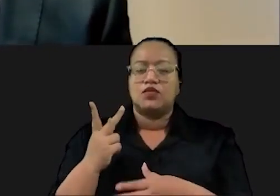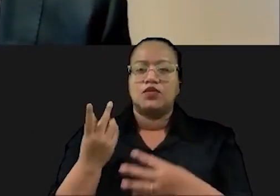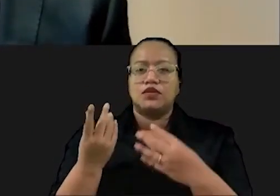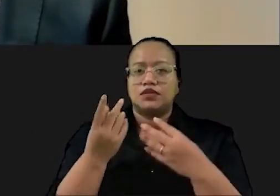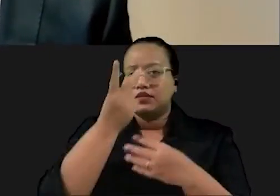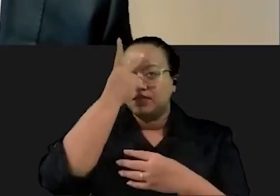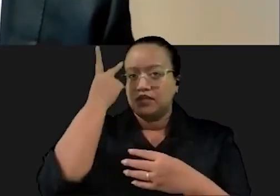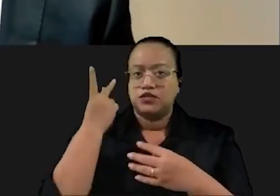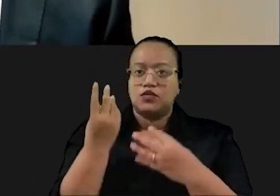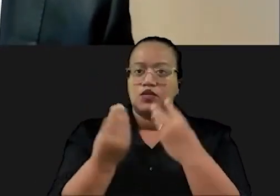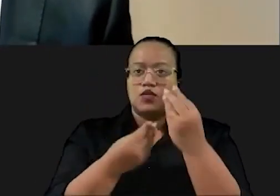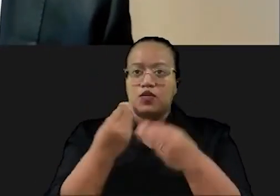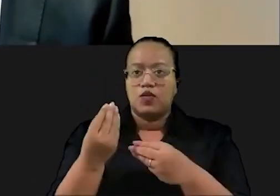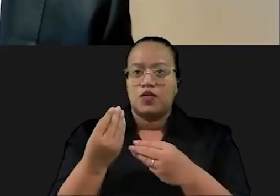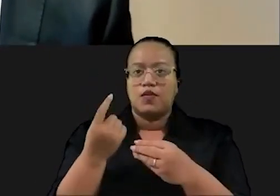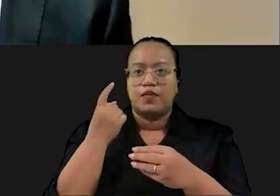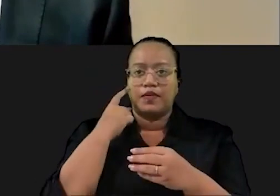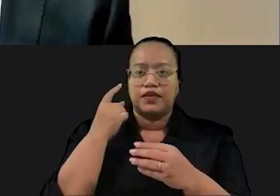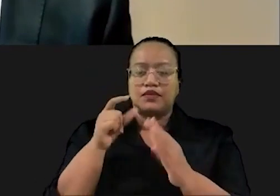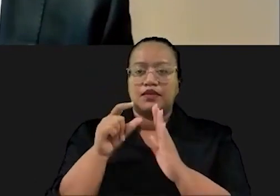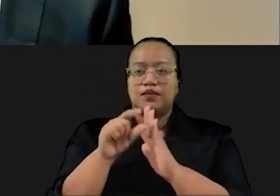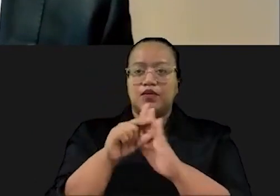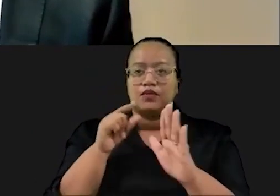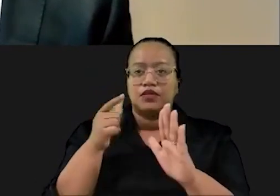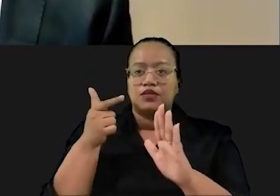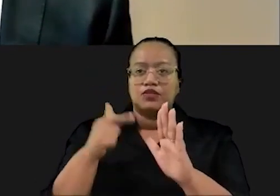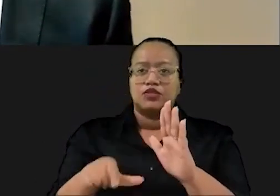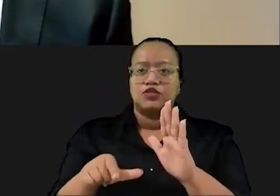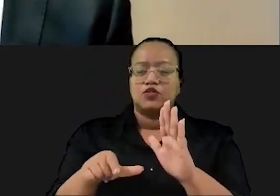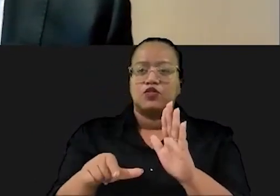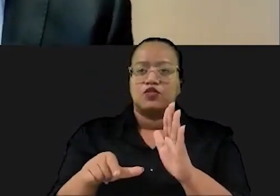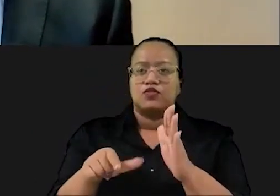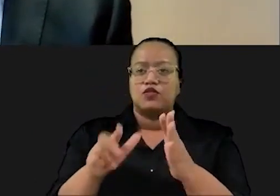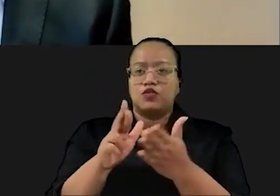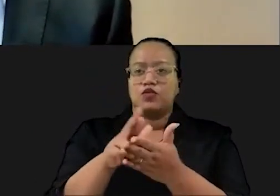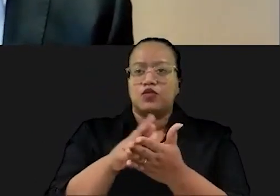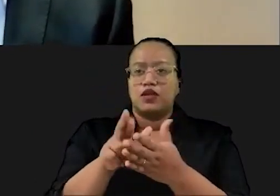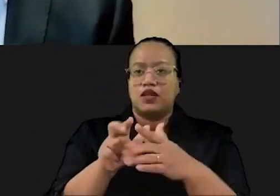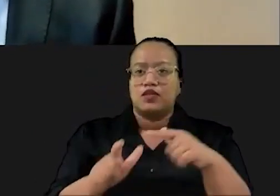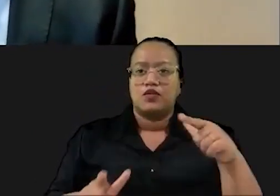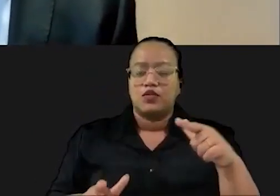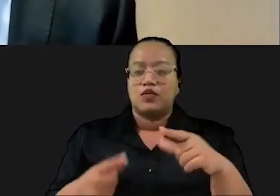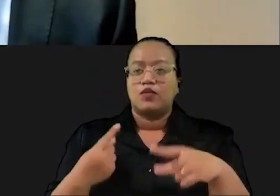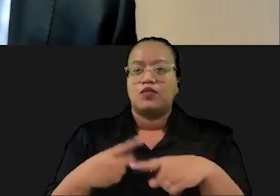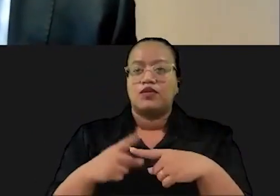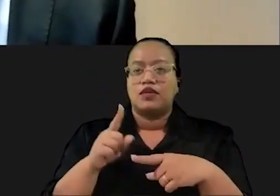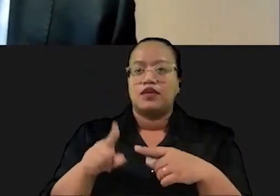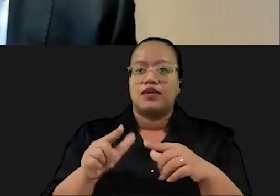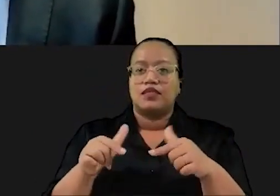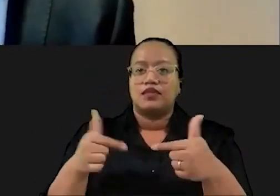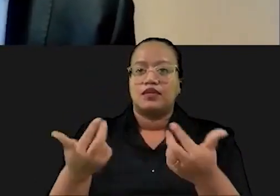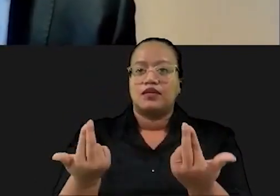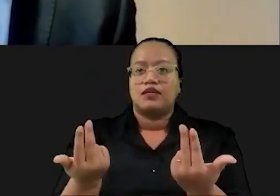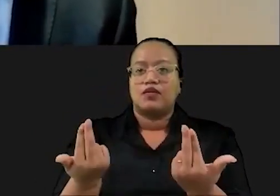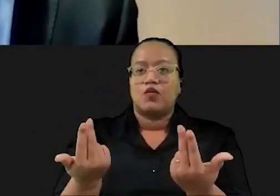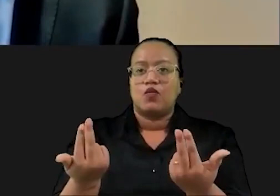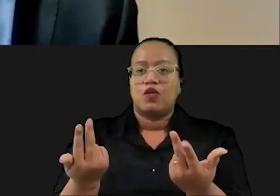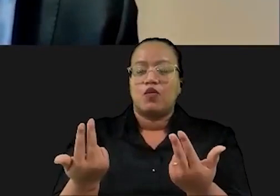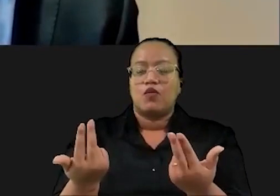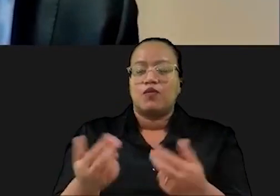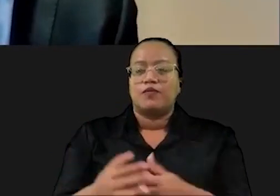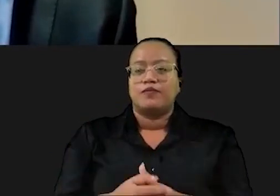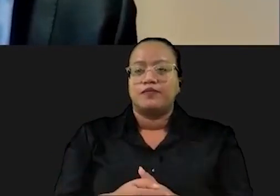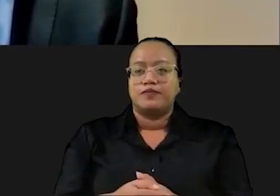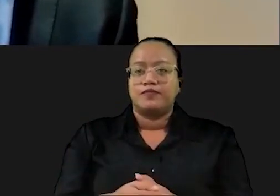num relatório. E por que ele vinha repetido? Porque ele estava em tarefas diferentes ao mesmo tempo. E as pessoas demoraram